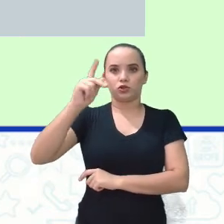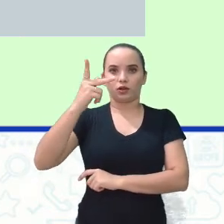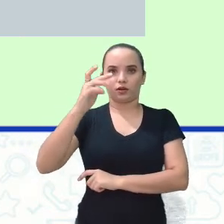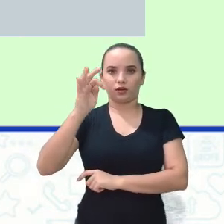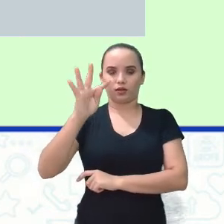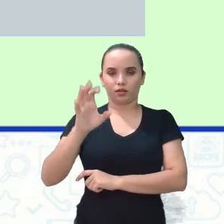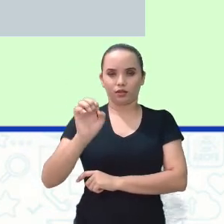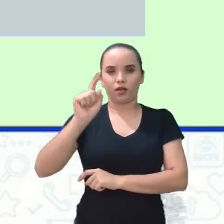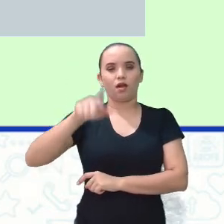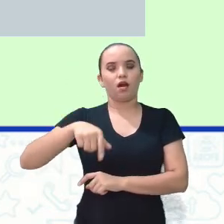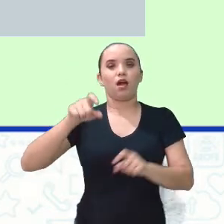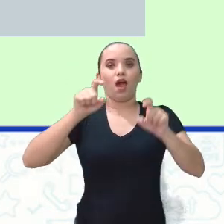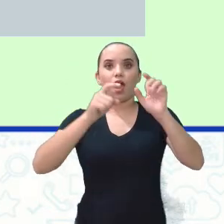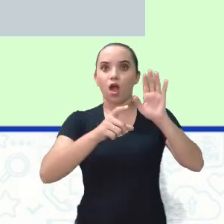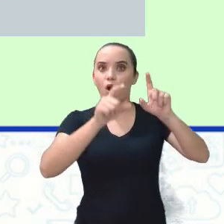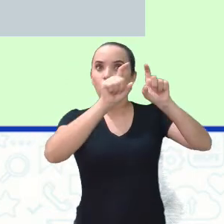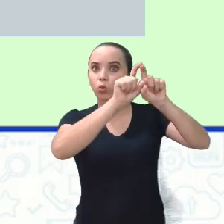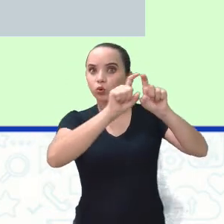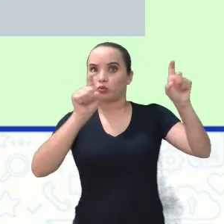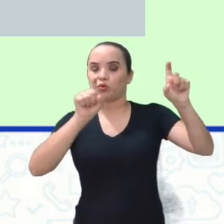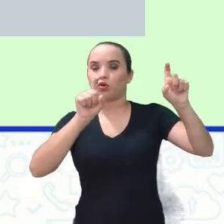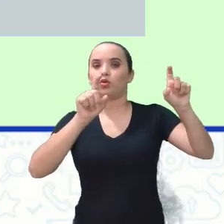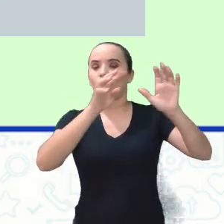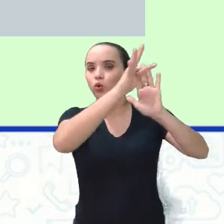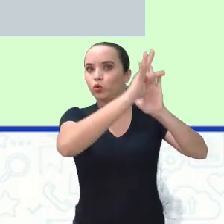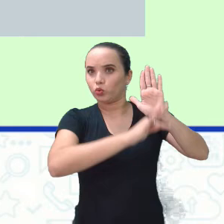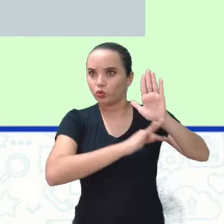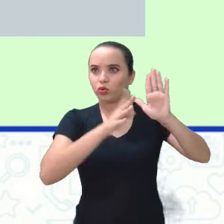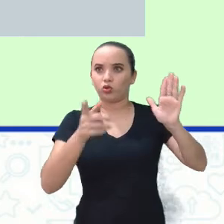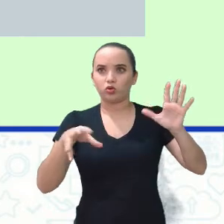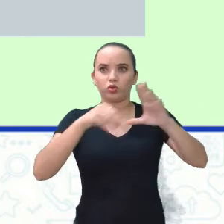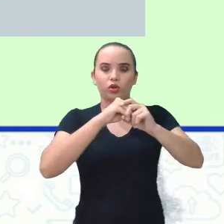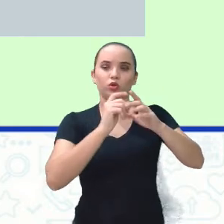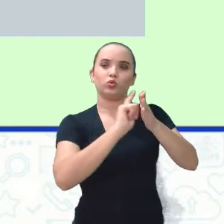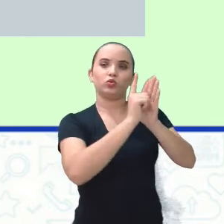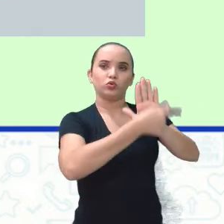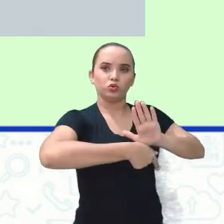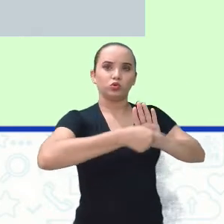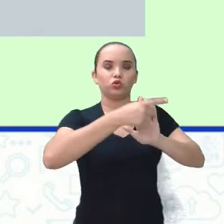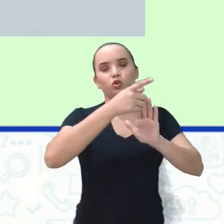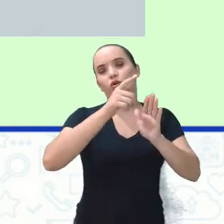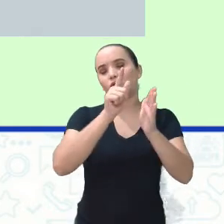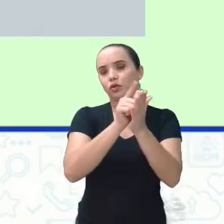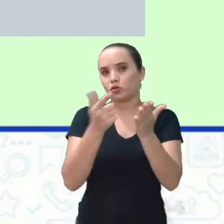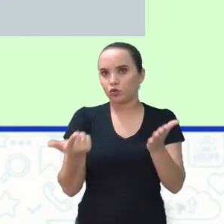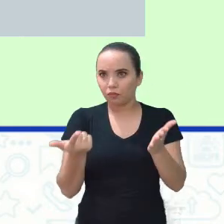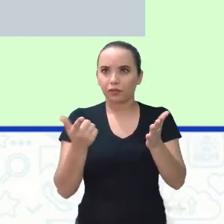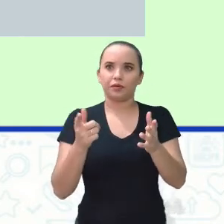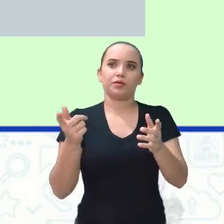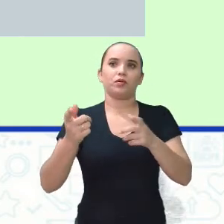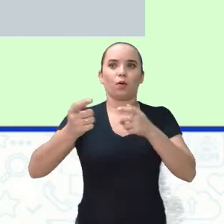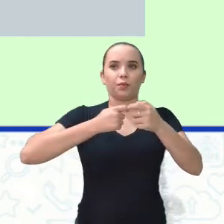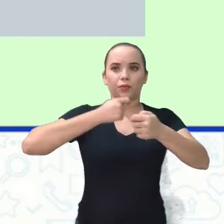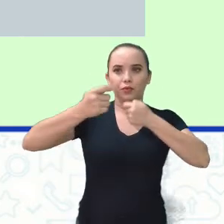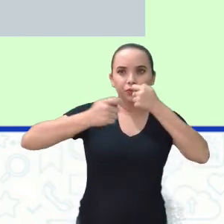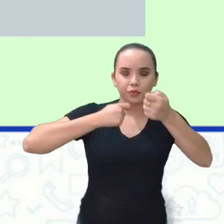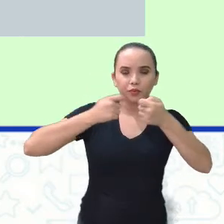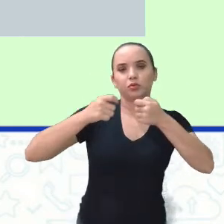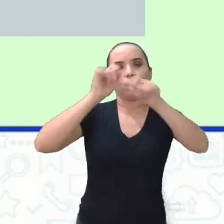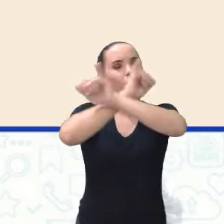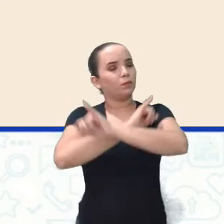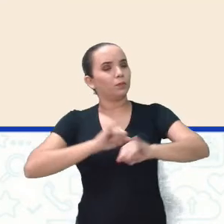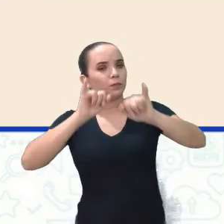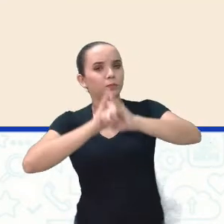dos textos de gêneros textuais no campo jornalístico, como notícia, reportagem,